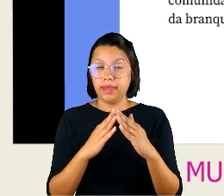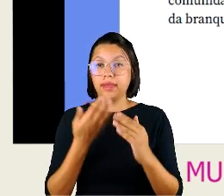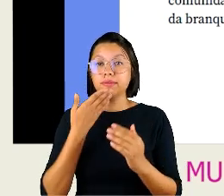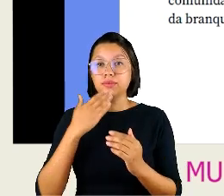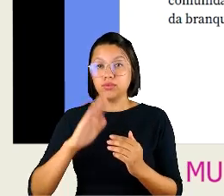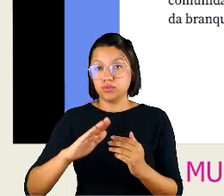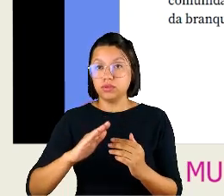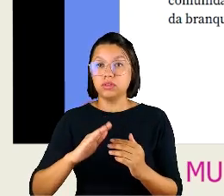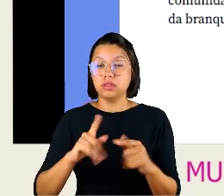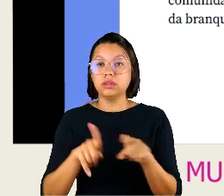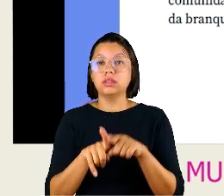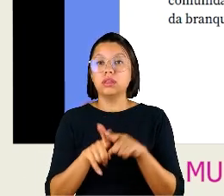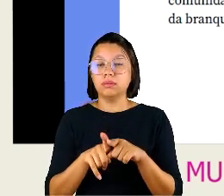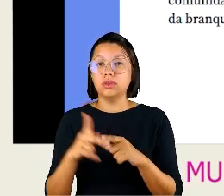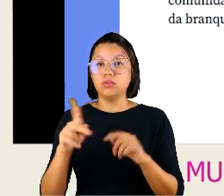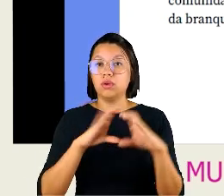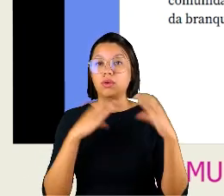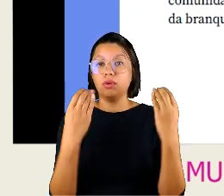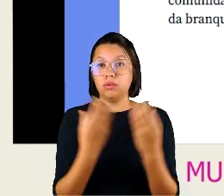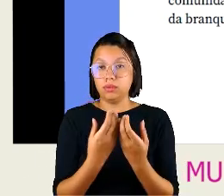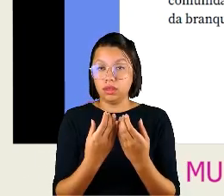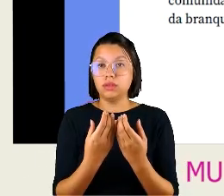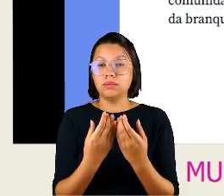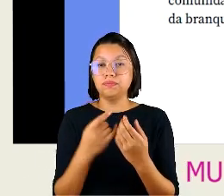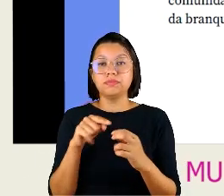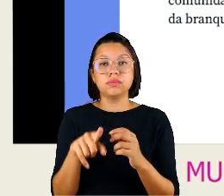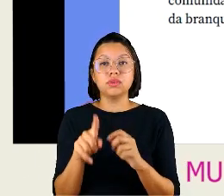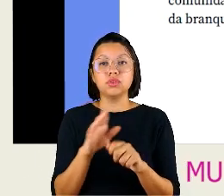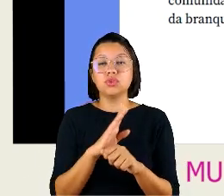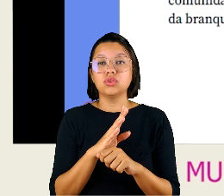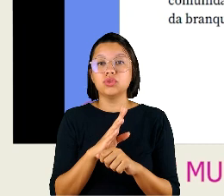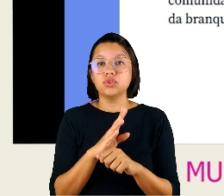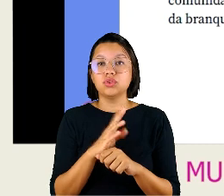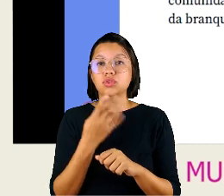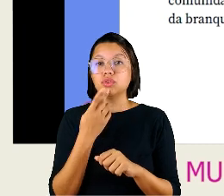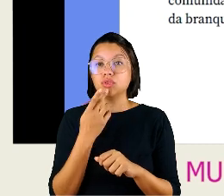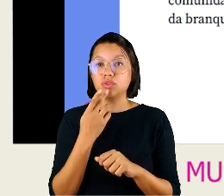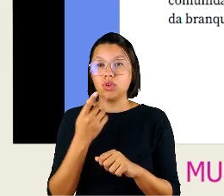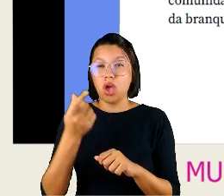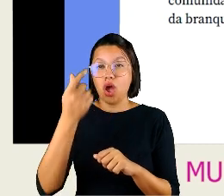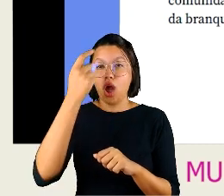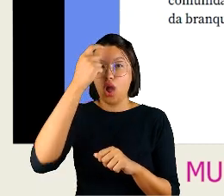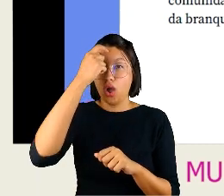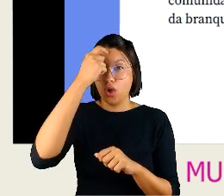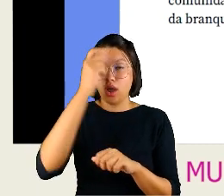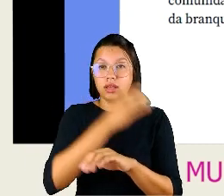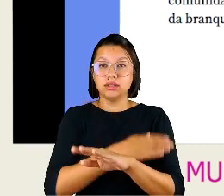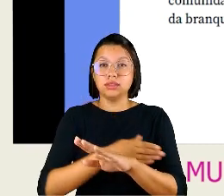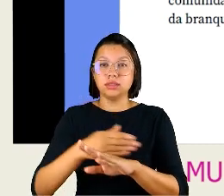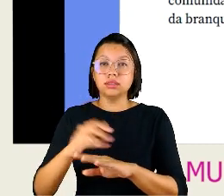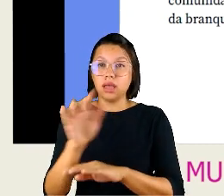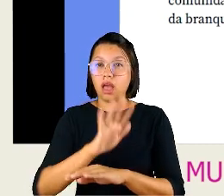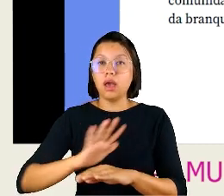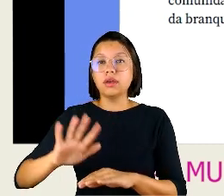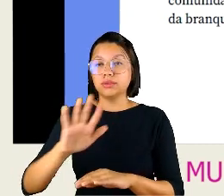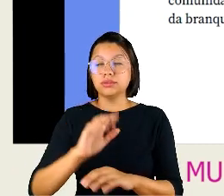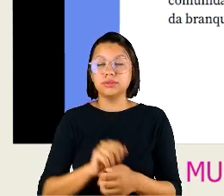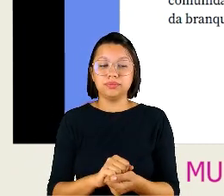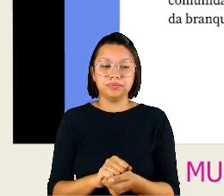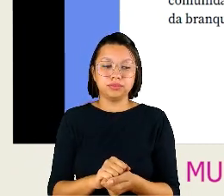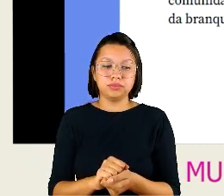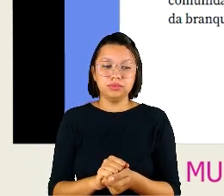crianças e também as suas comunidades, isso a gente chama sobre tomada da consciência da branquitude.